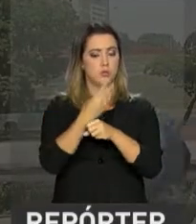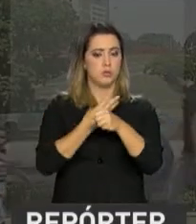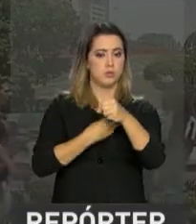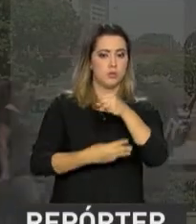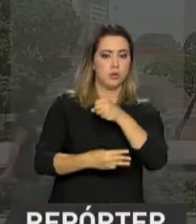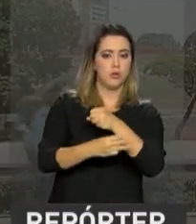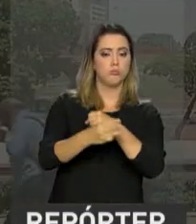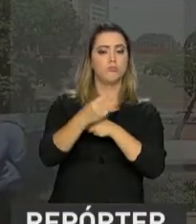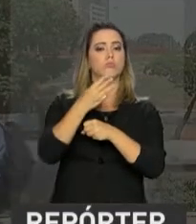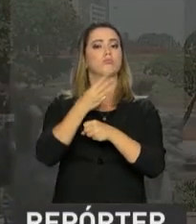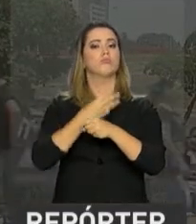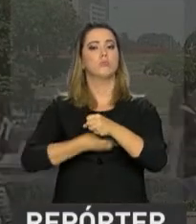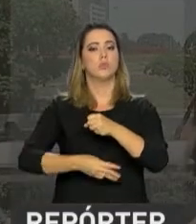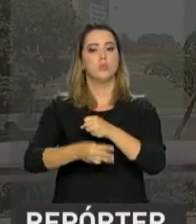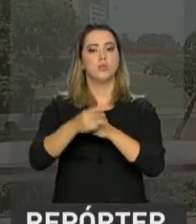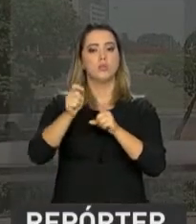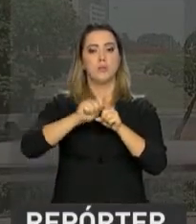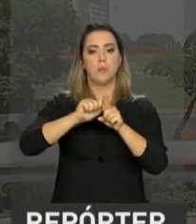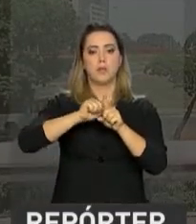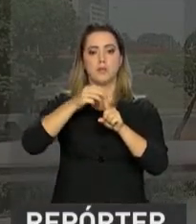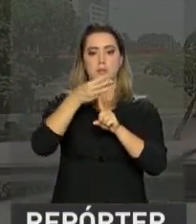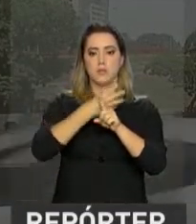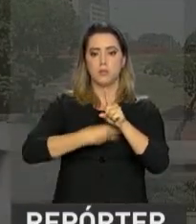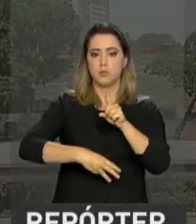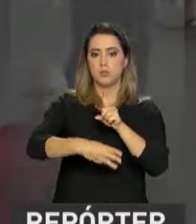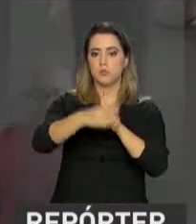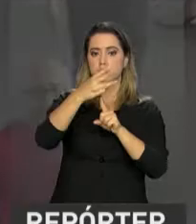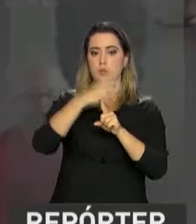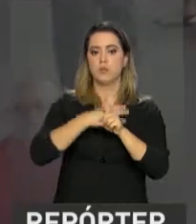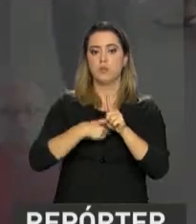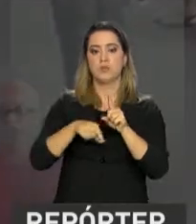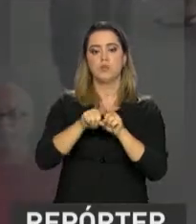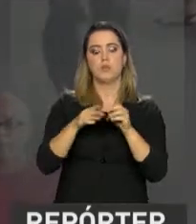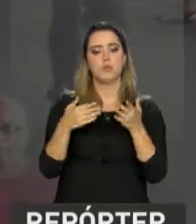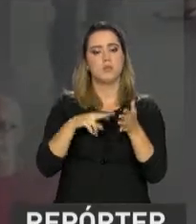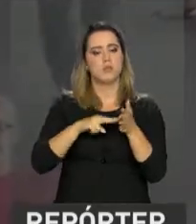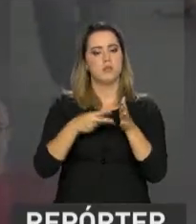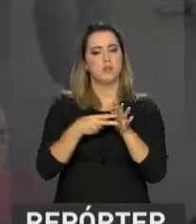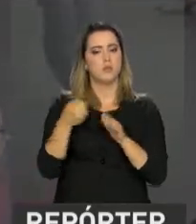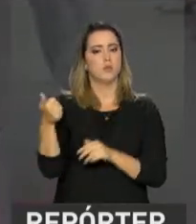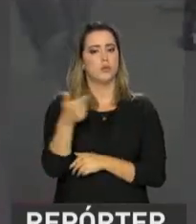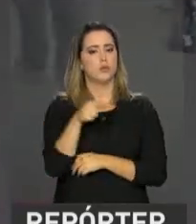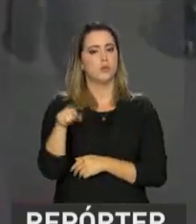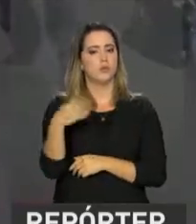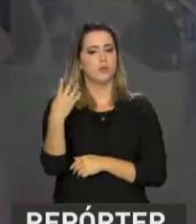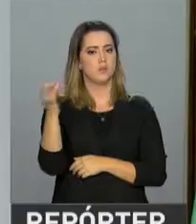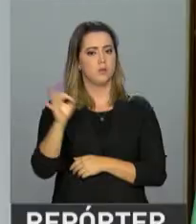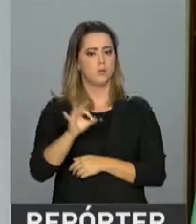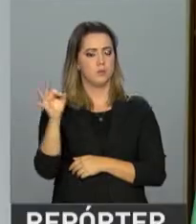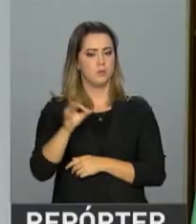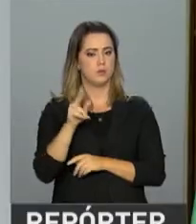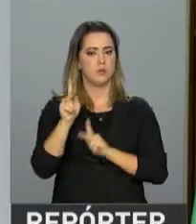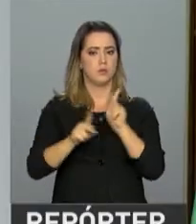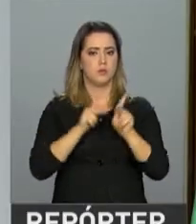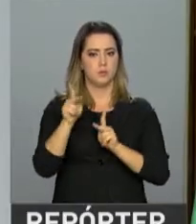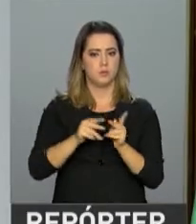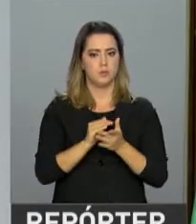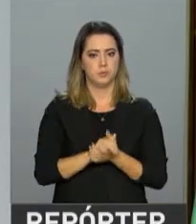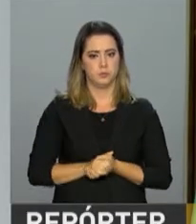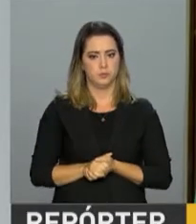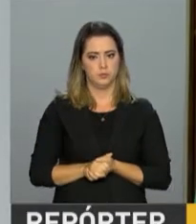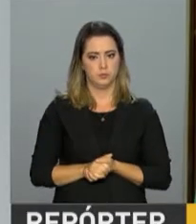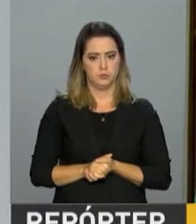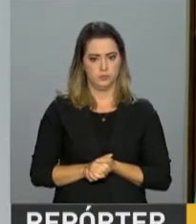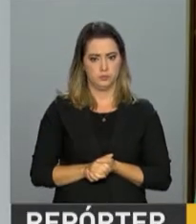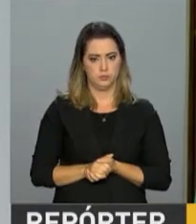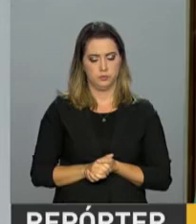representa hoje 12,4 por cento da população é o menor número do ano a nova pesquisa que saiu do plenário